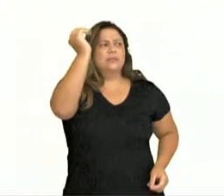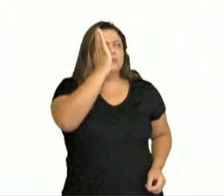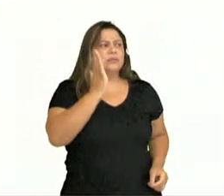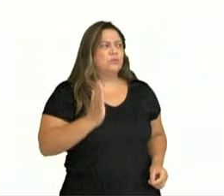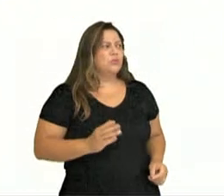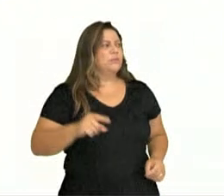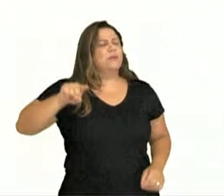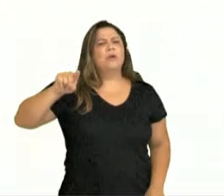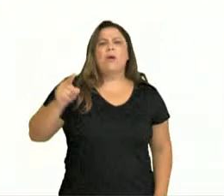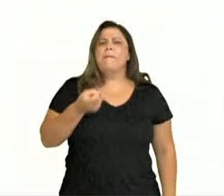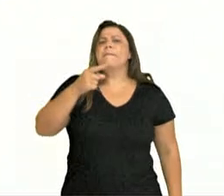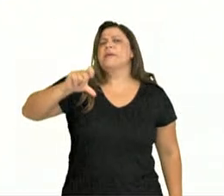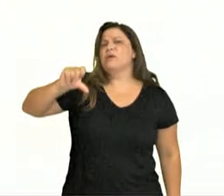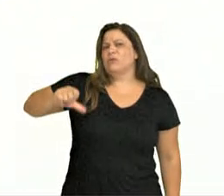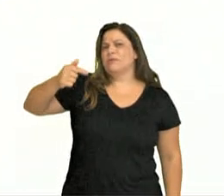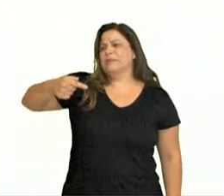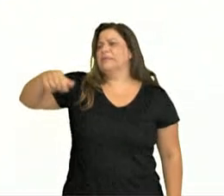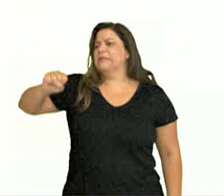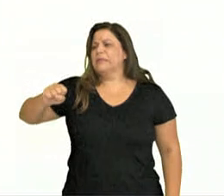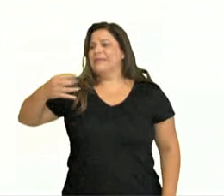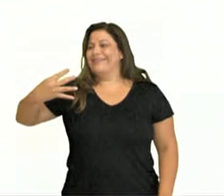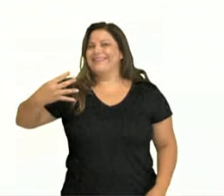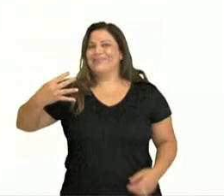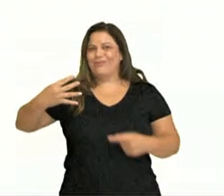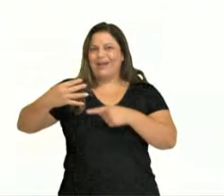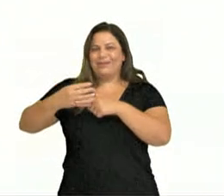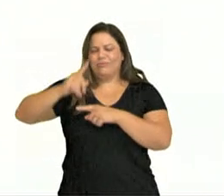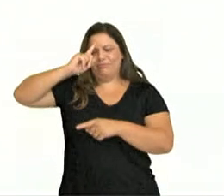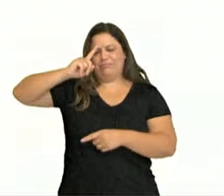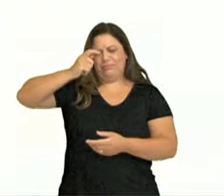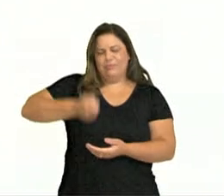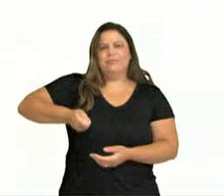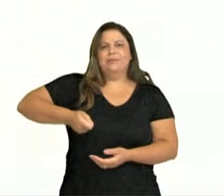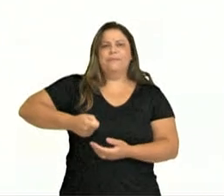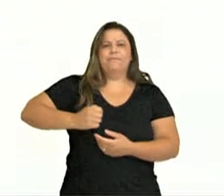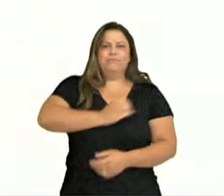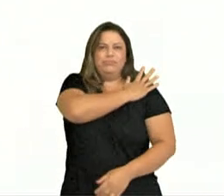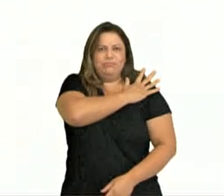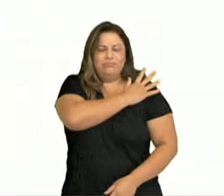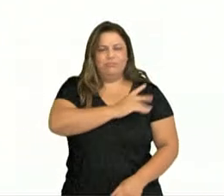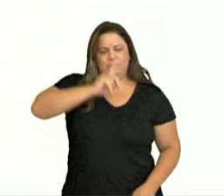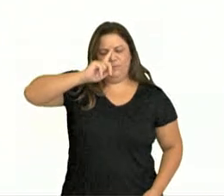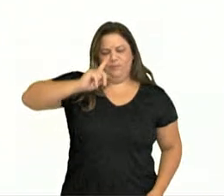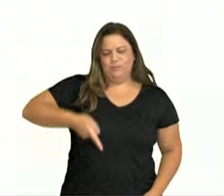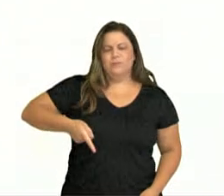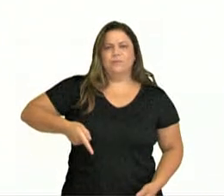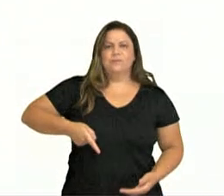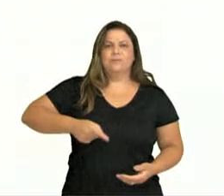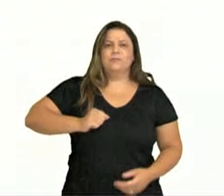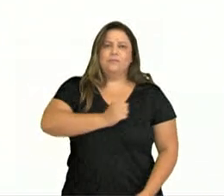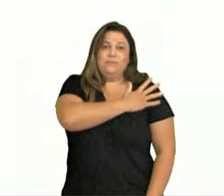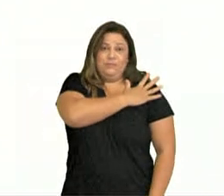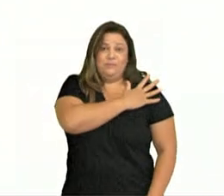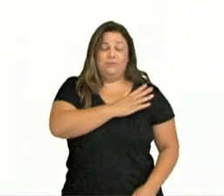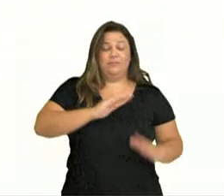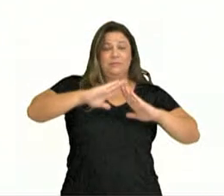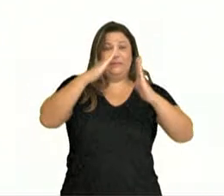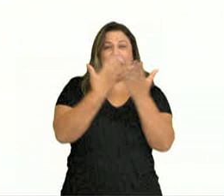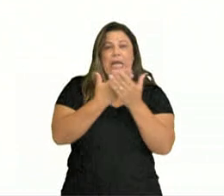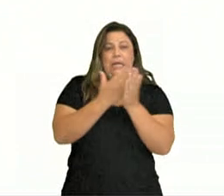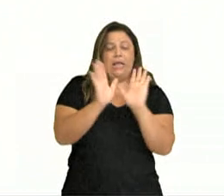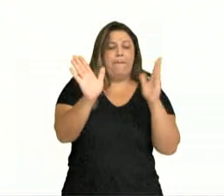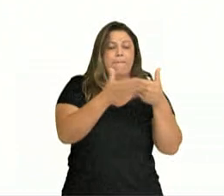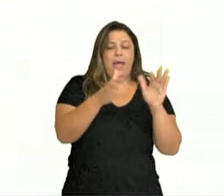em 1974, durante a ditadura militar, me desculpe. As escolas foram